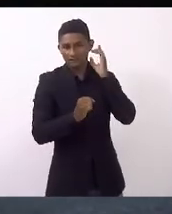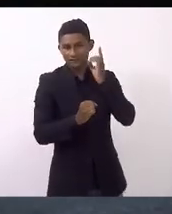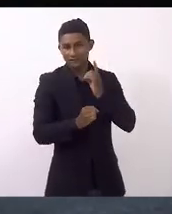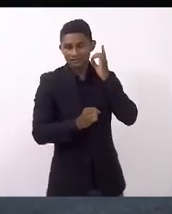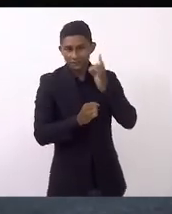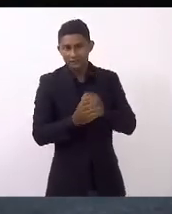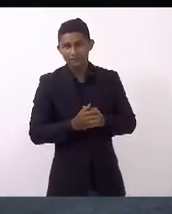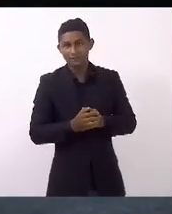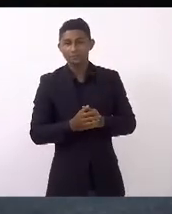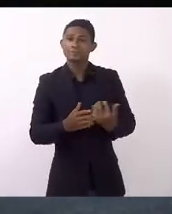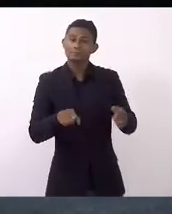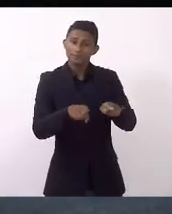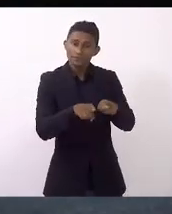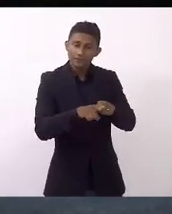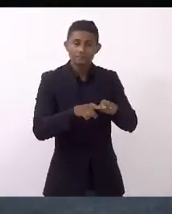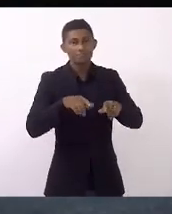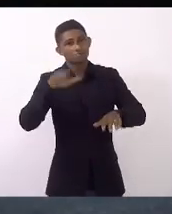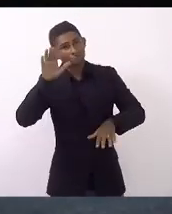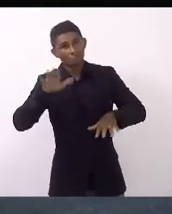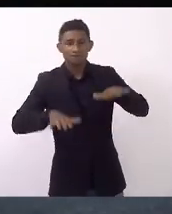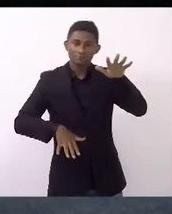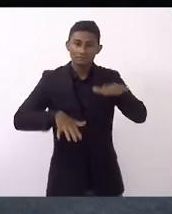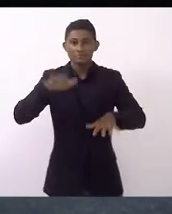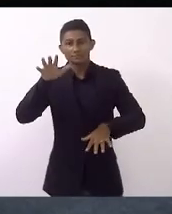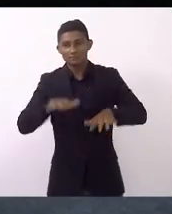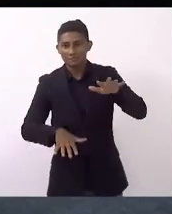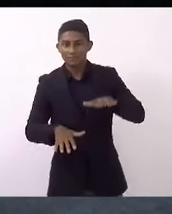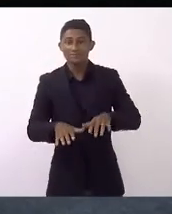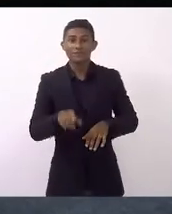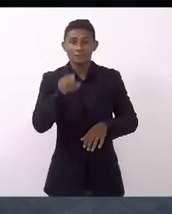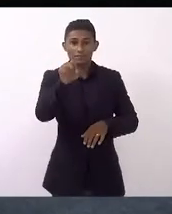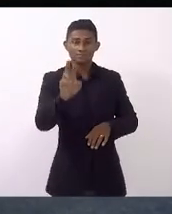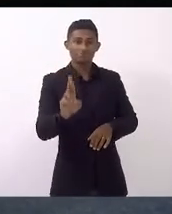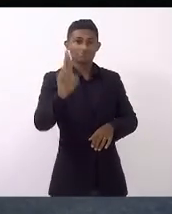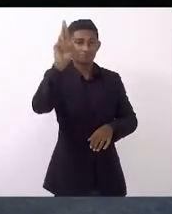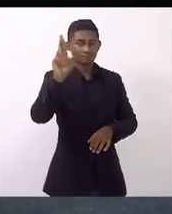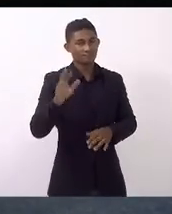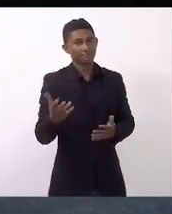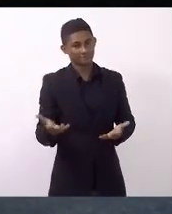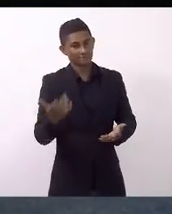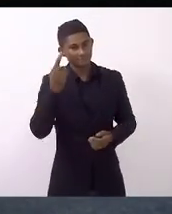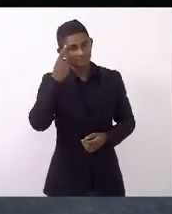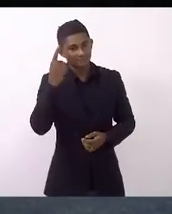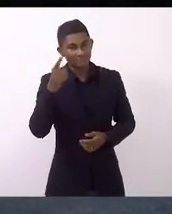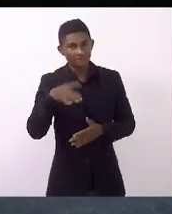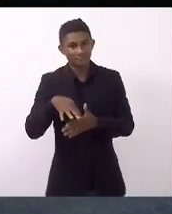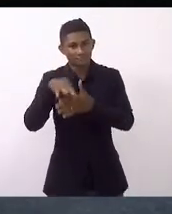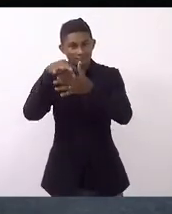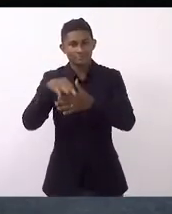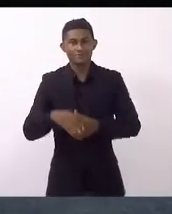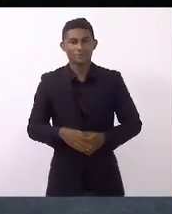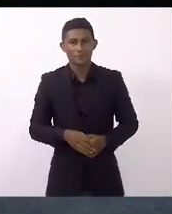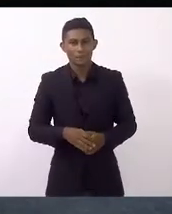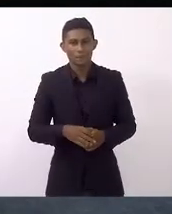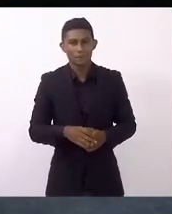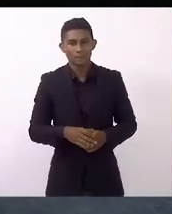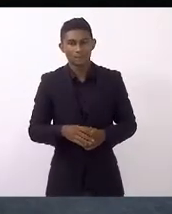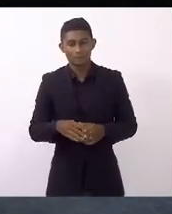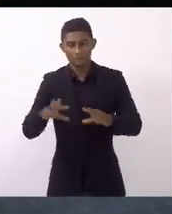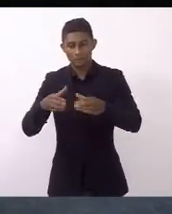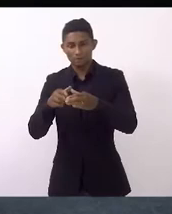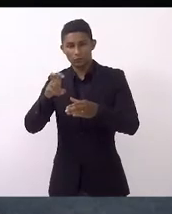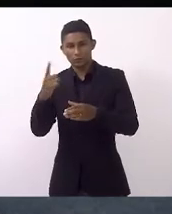que também, de quando em vez, estamos também sob a sua liderança, quando os 51